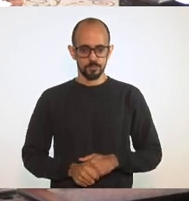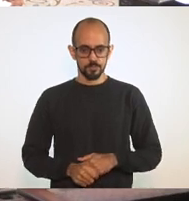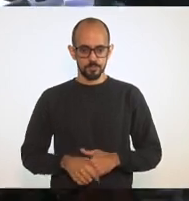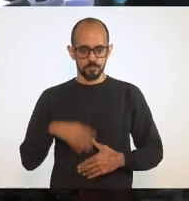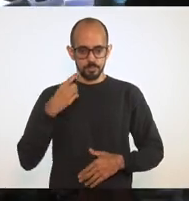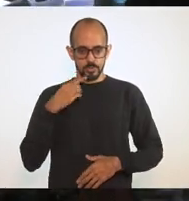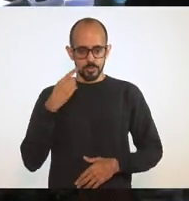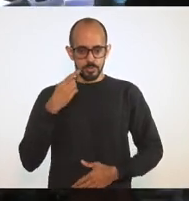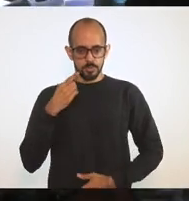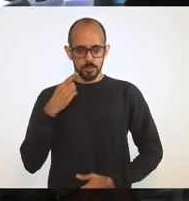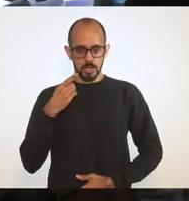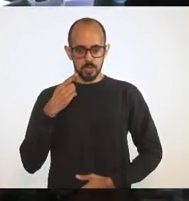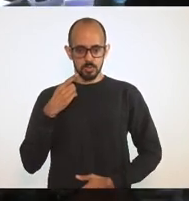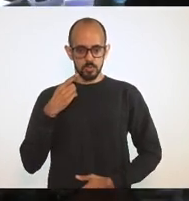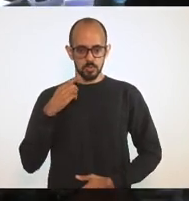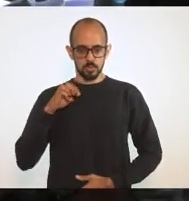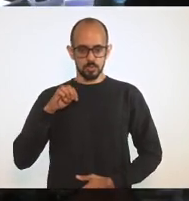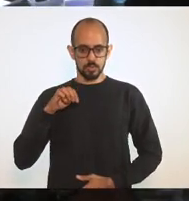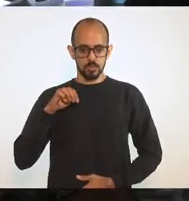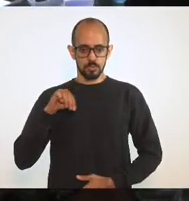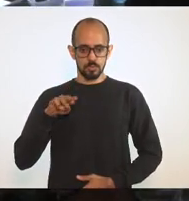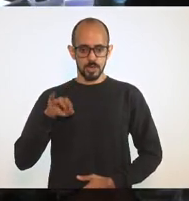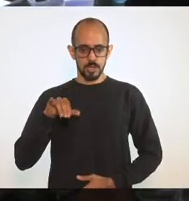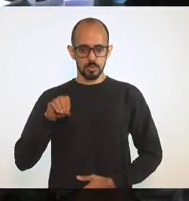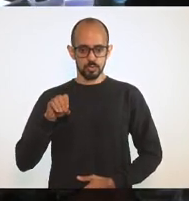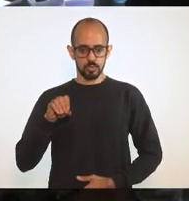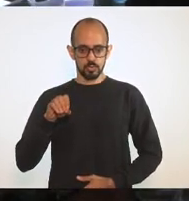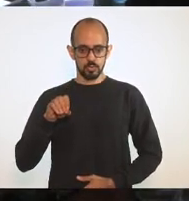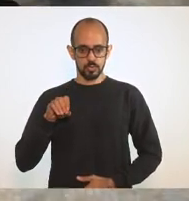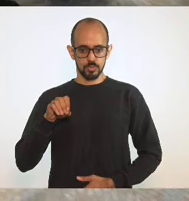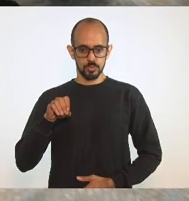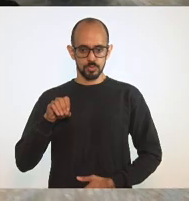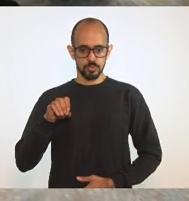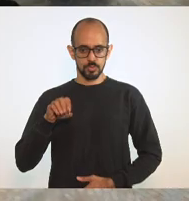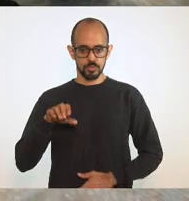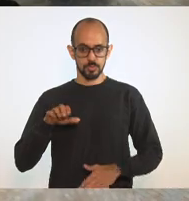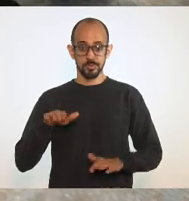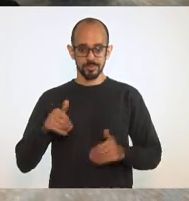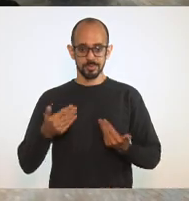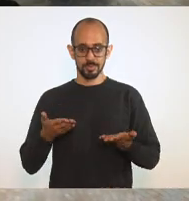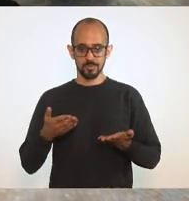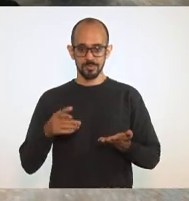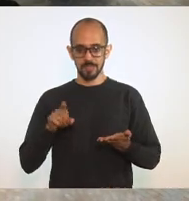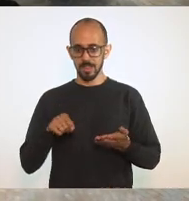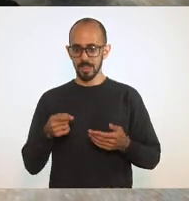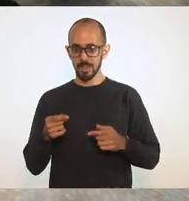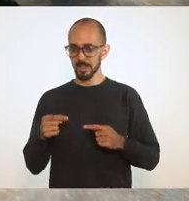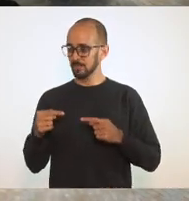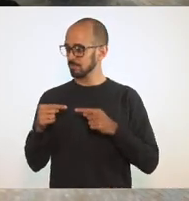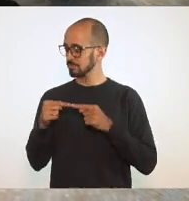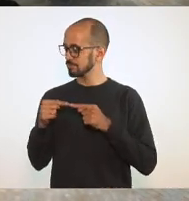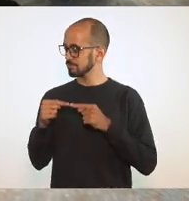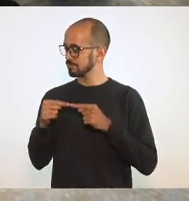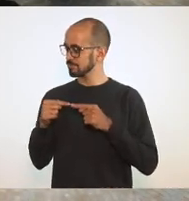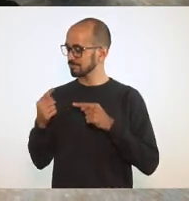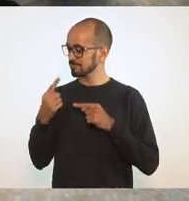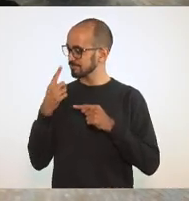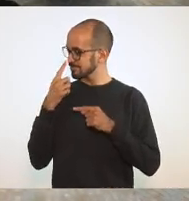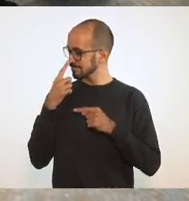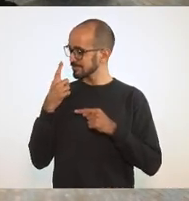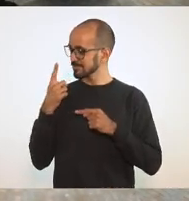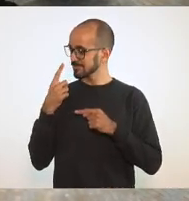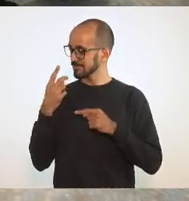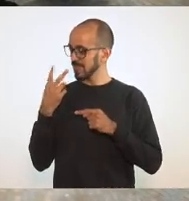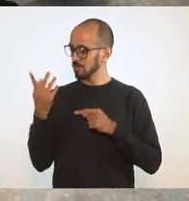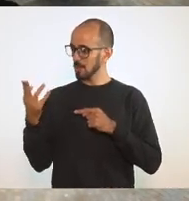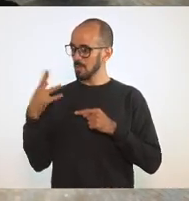Deputado Márcio, é sósia hoje, não? Pois é, presidente. Hoje veio o sósia, a